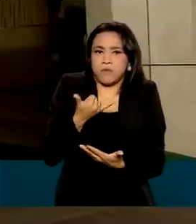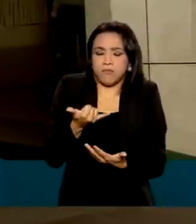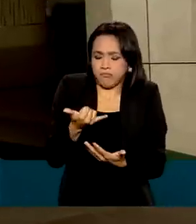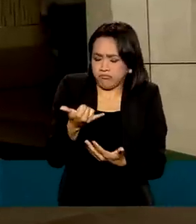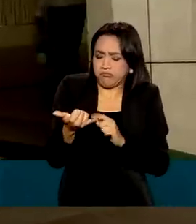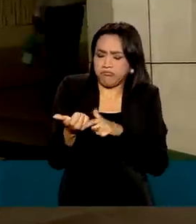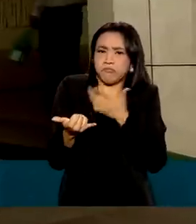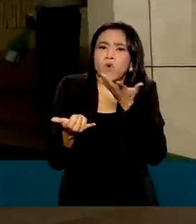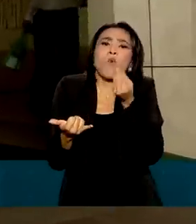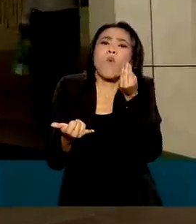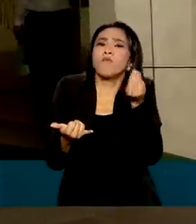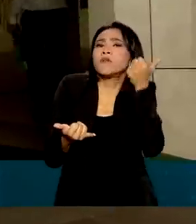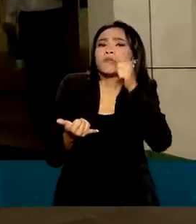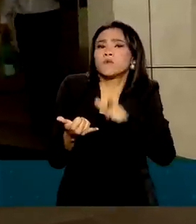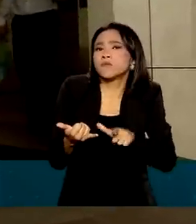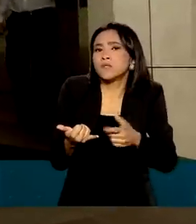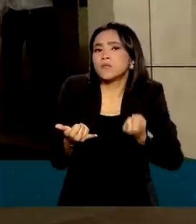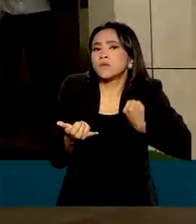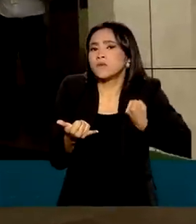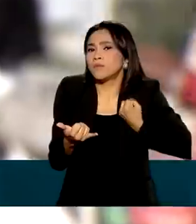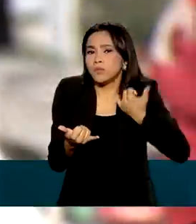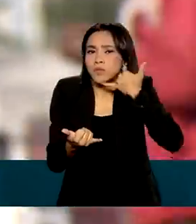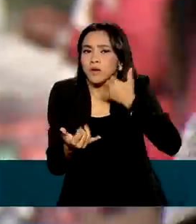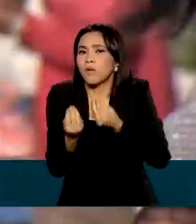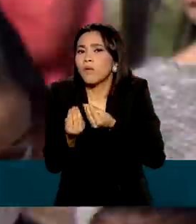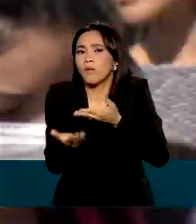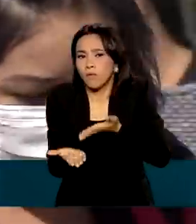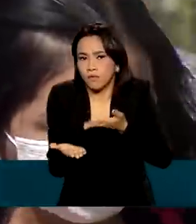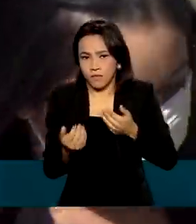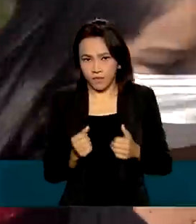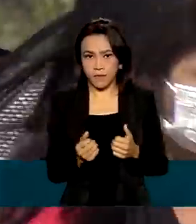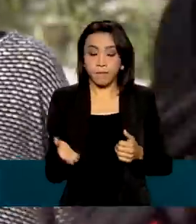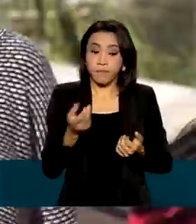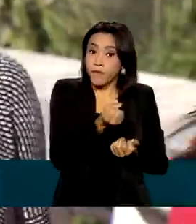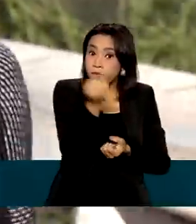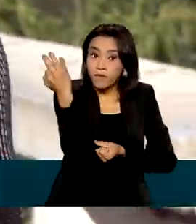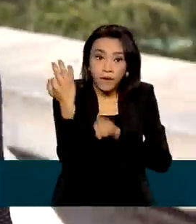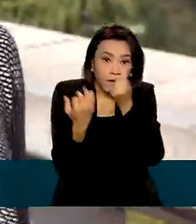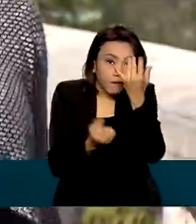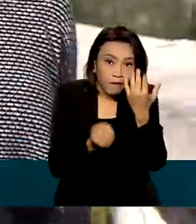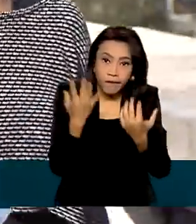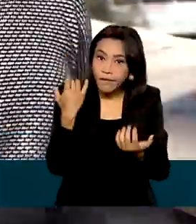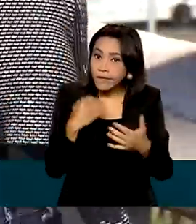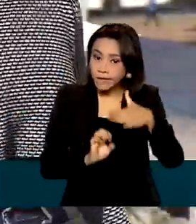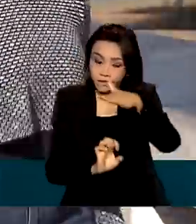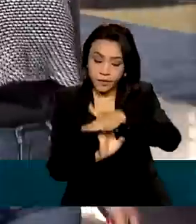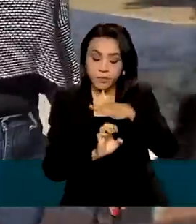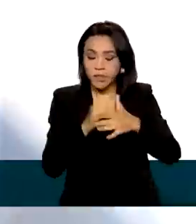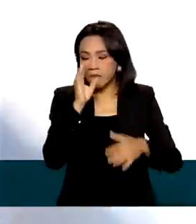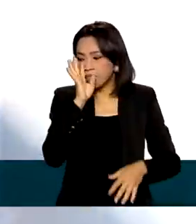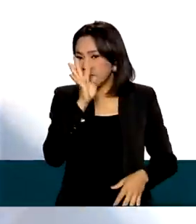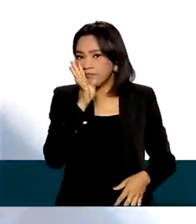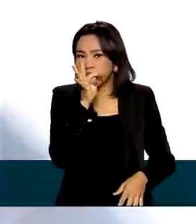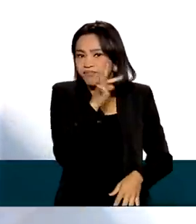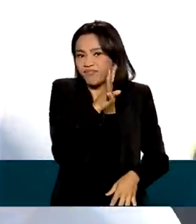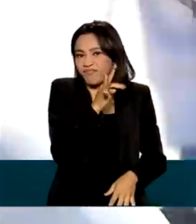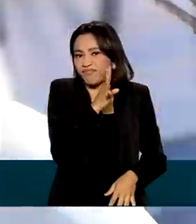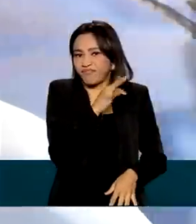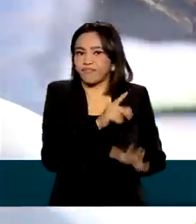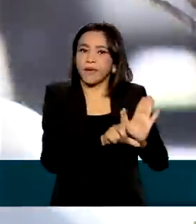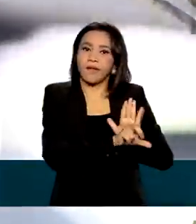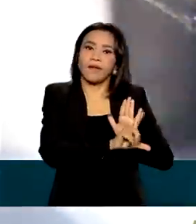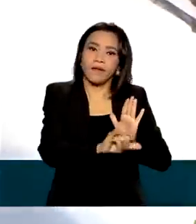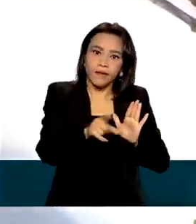ideia de como conseguir o número do meu celular. Muitas empresas driblam a legislação e usam até de robôs